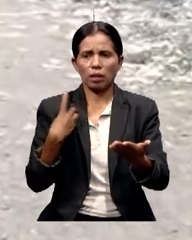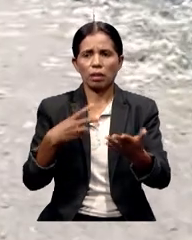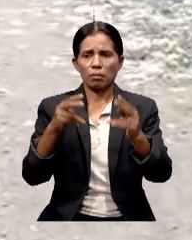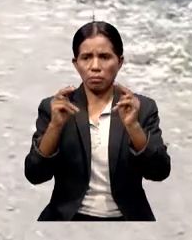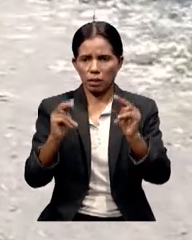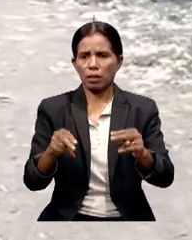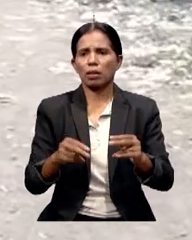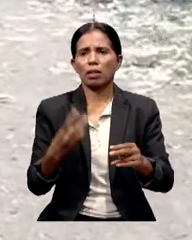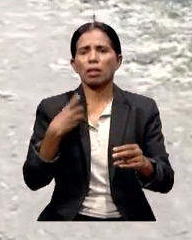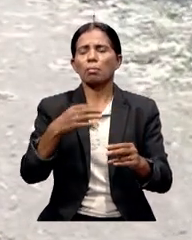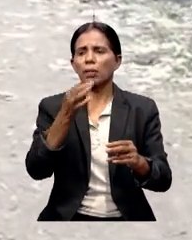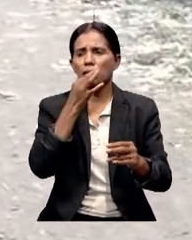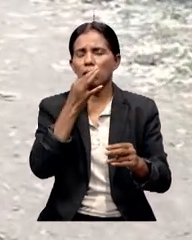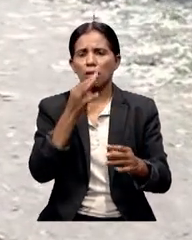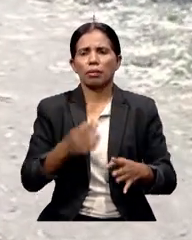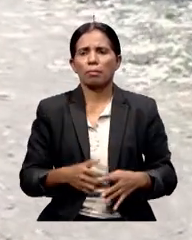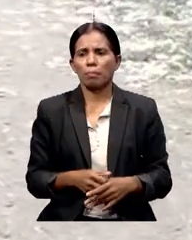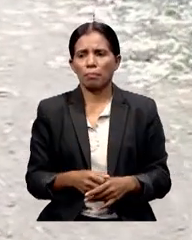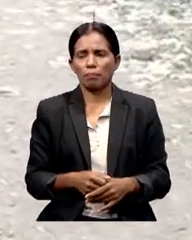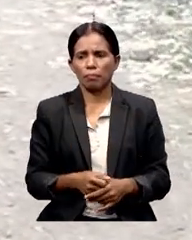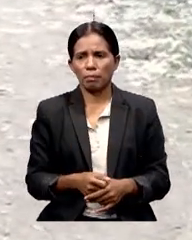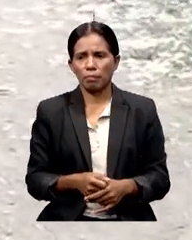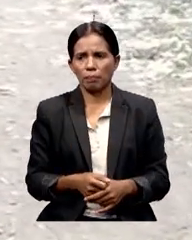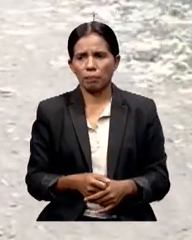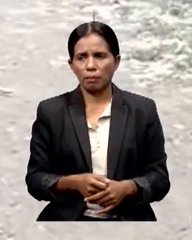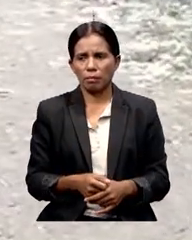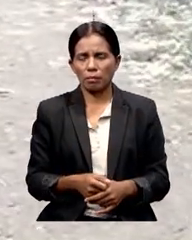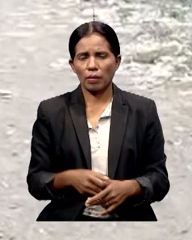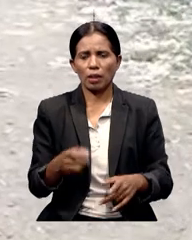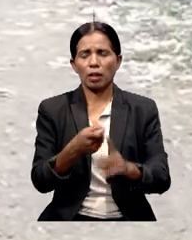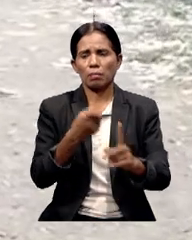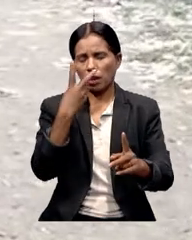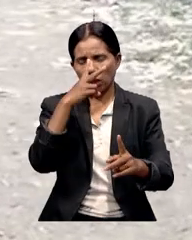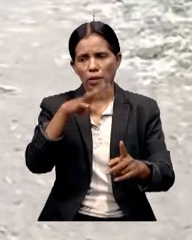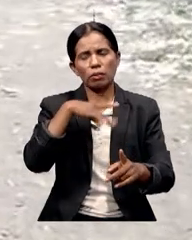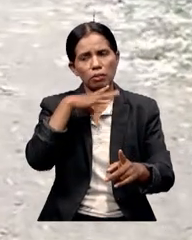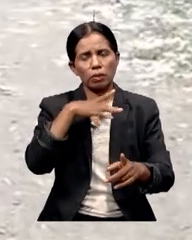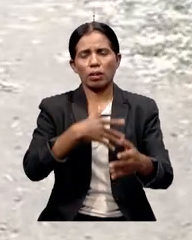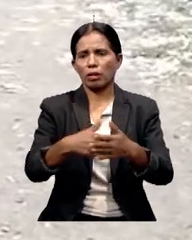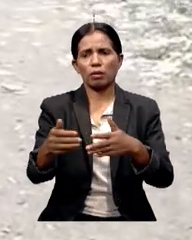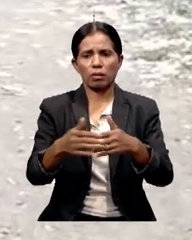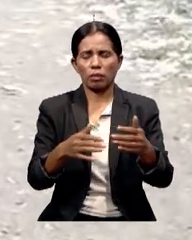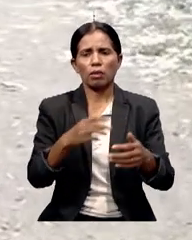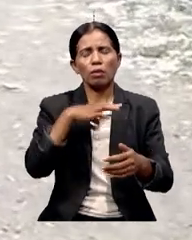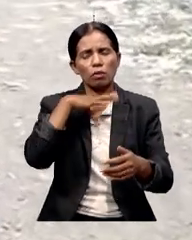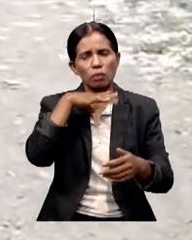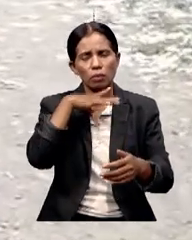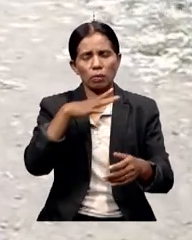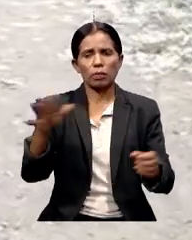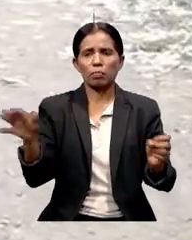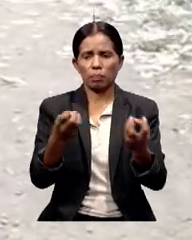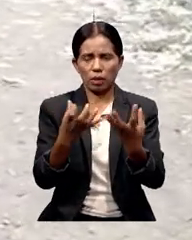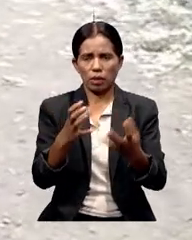então a Mihá, então cada vez essa a nebemos que se sussumeba da rua da Bama, então e da nebemos da rua que causamos a nebemos, então